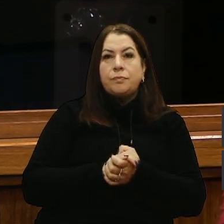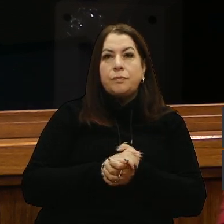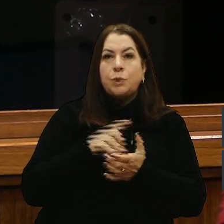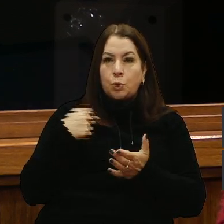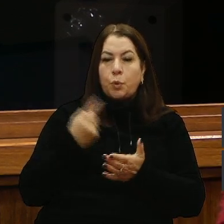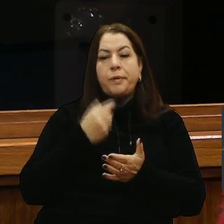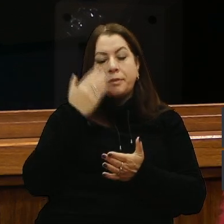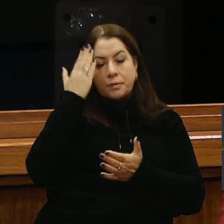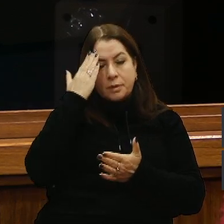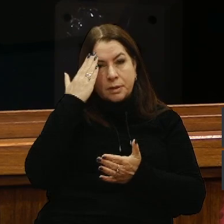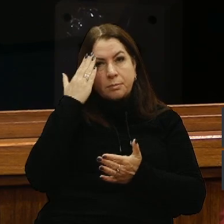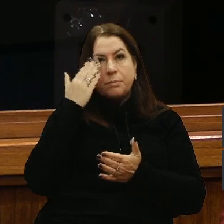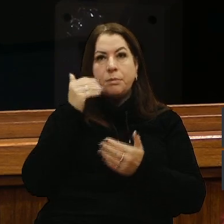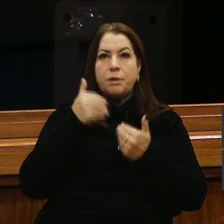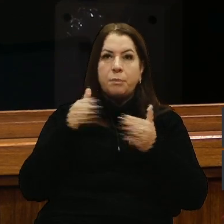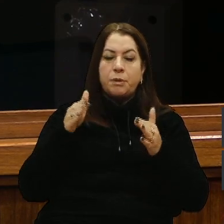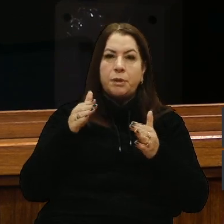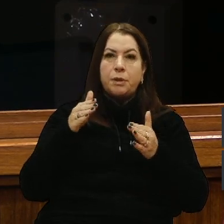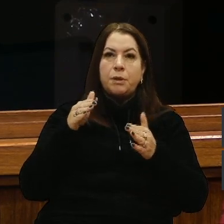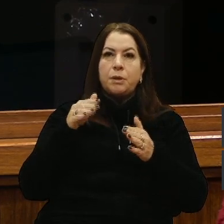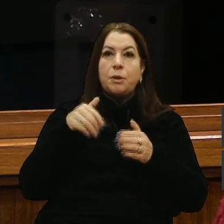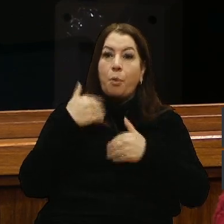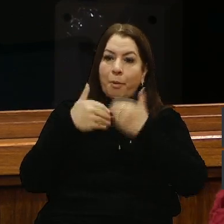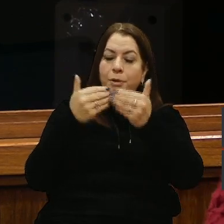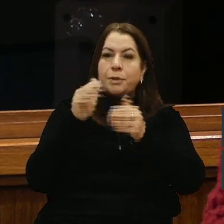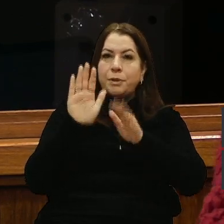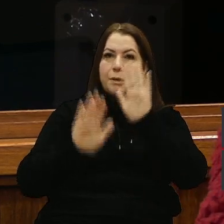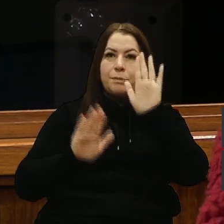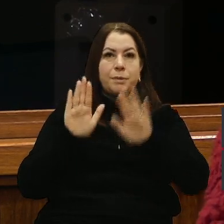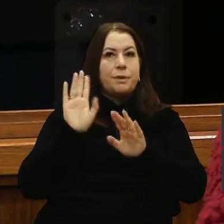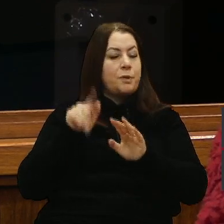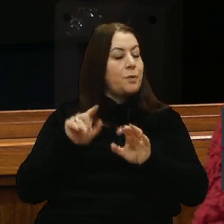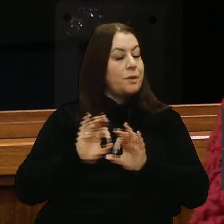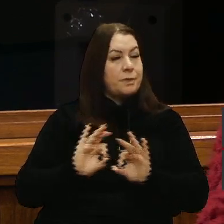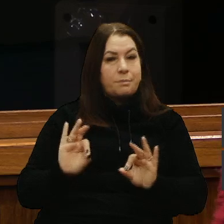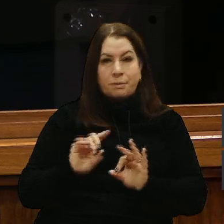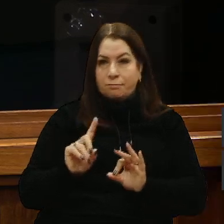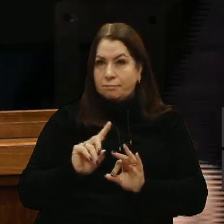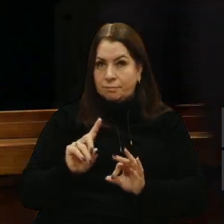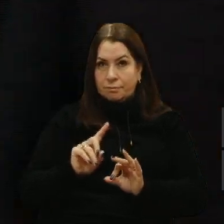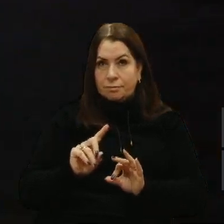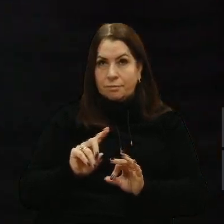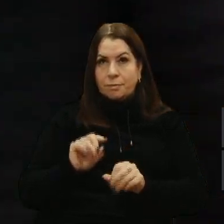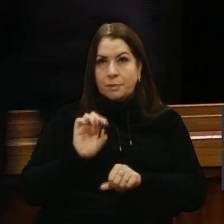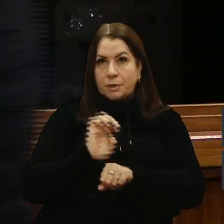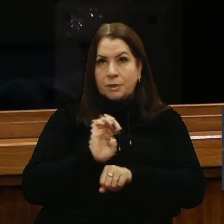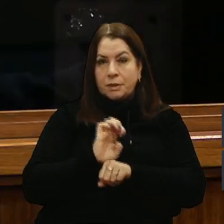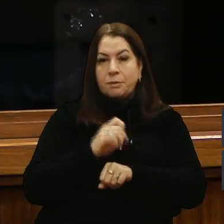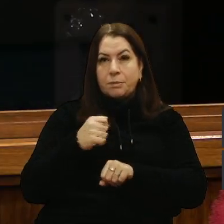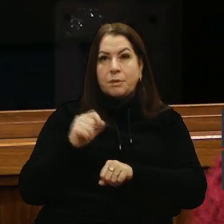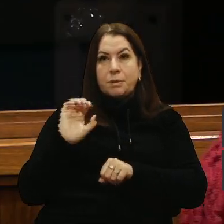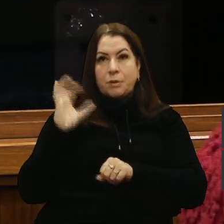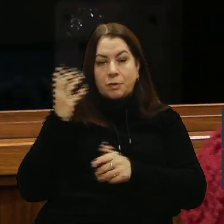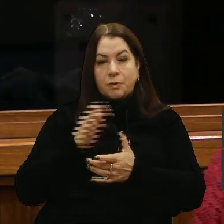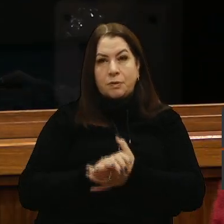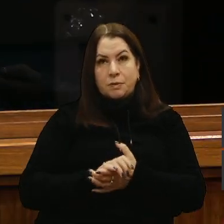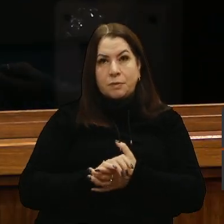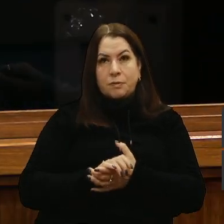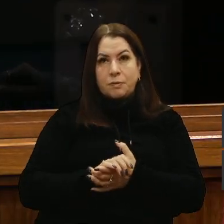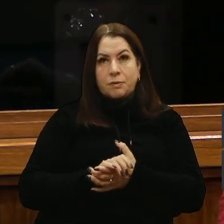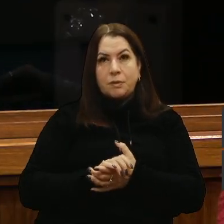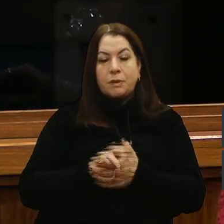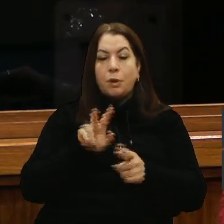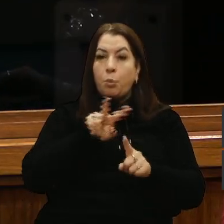sabemos que abrir um processo de licitação não é simples, mas o Estado precisa resolver isso. Isso do